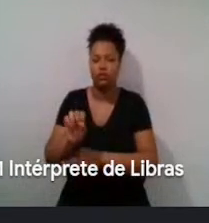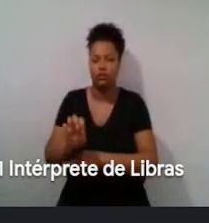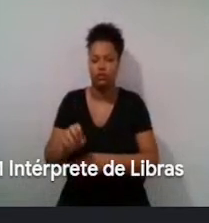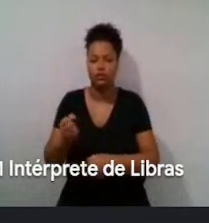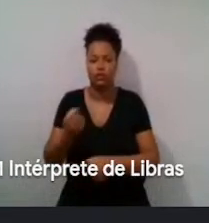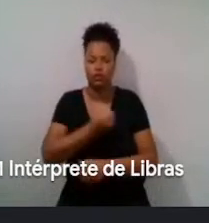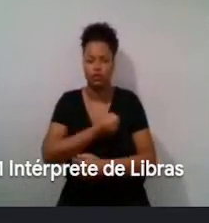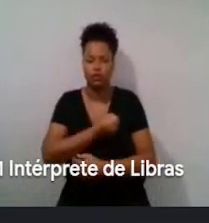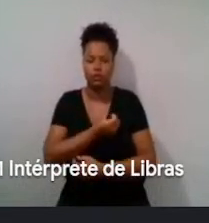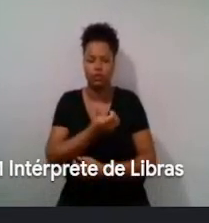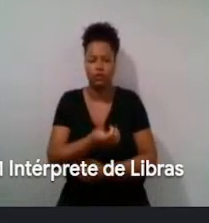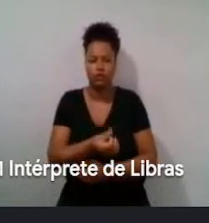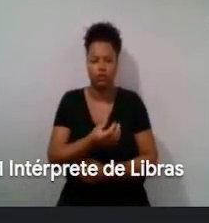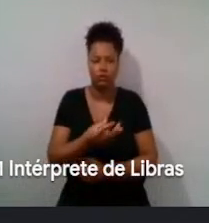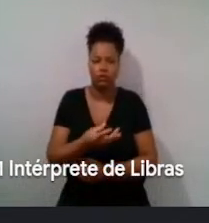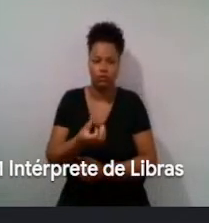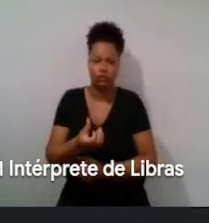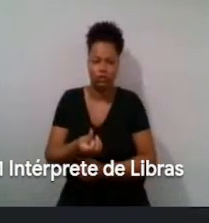23674/21.